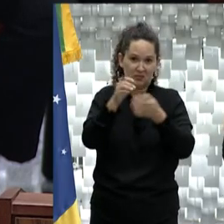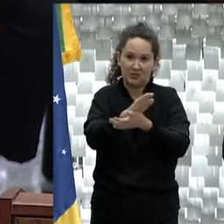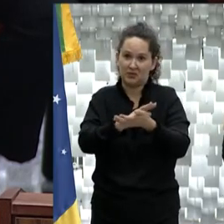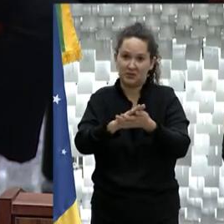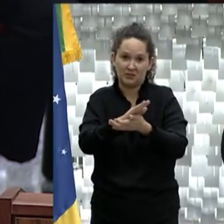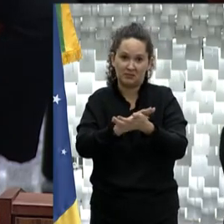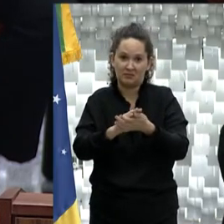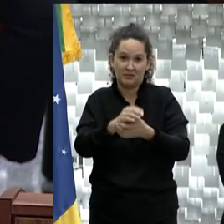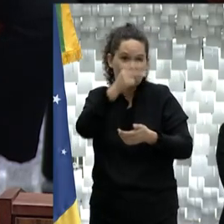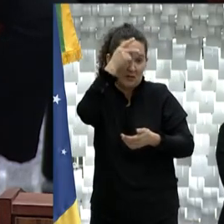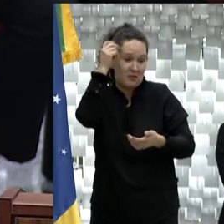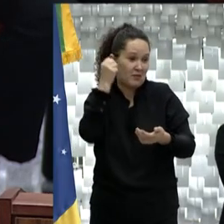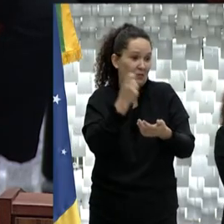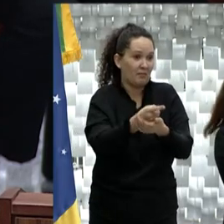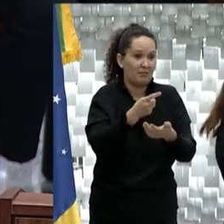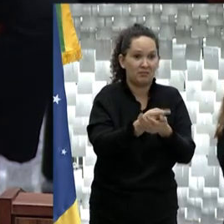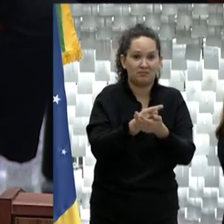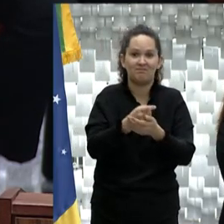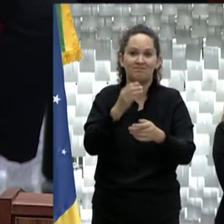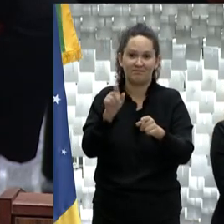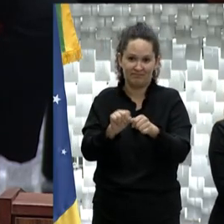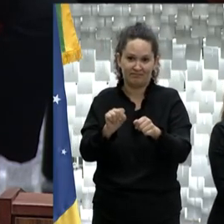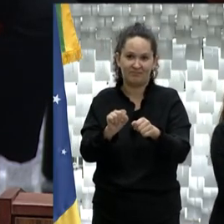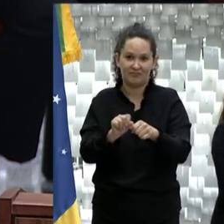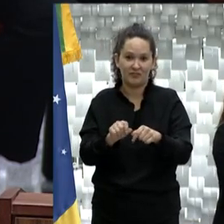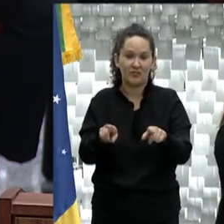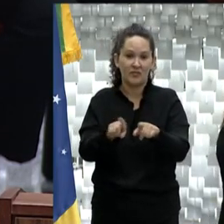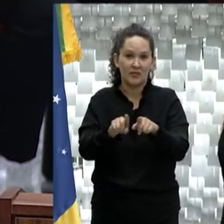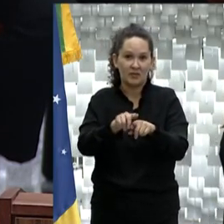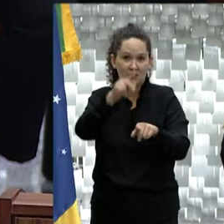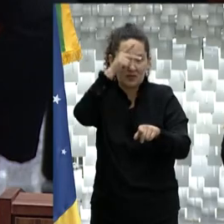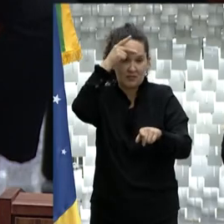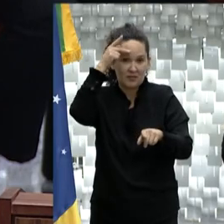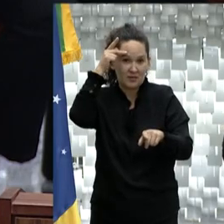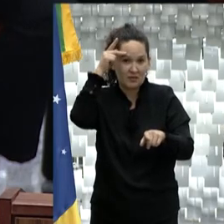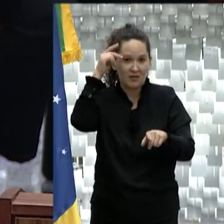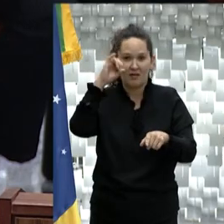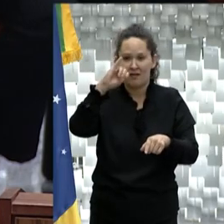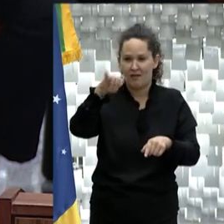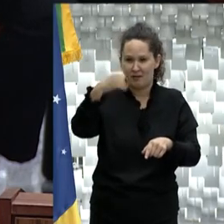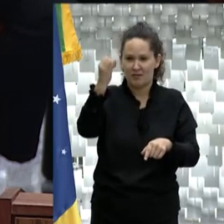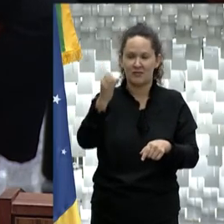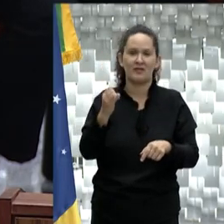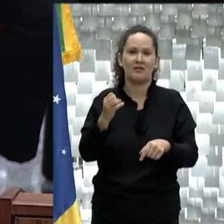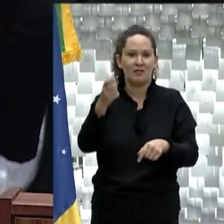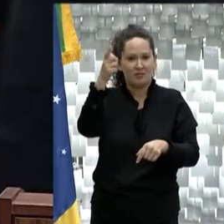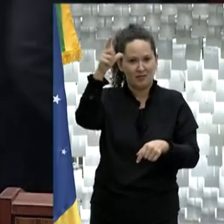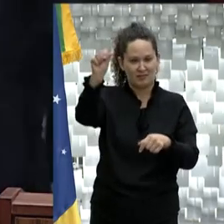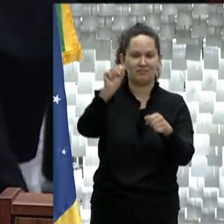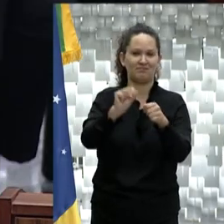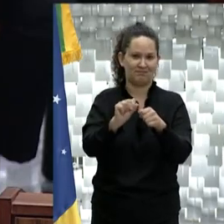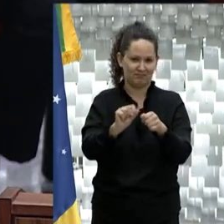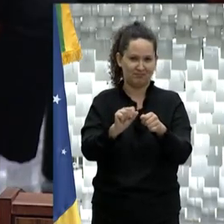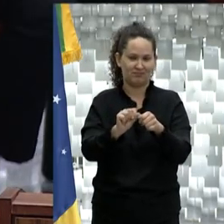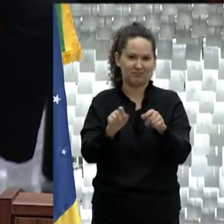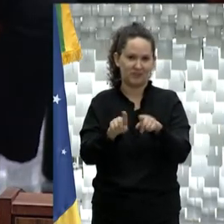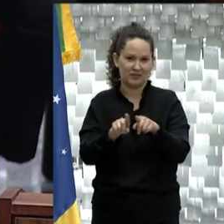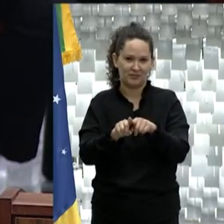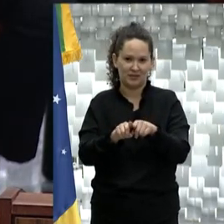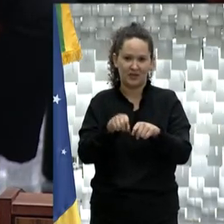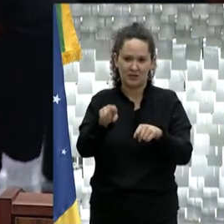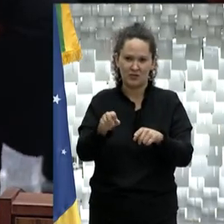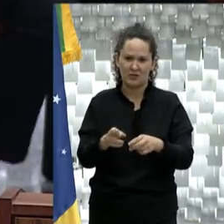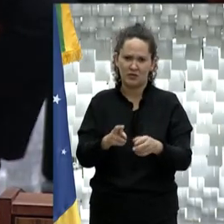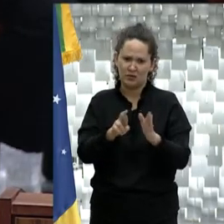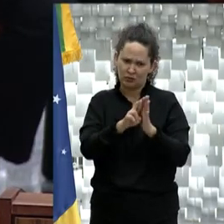quem financia para que façam e quem se beneficia para que outros façam. É com este